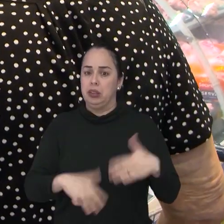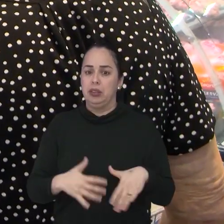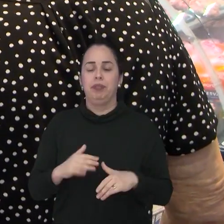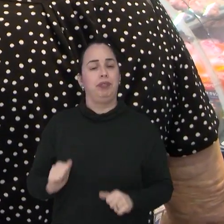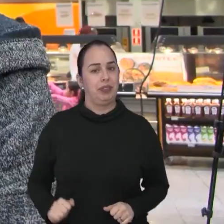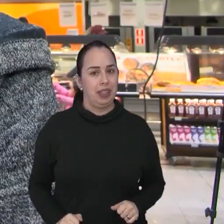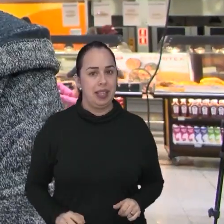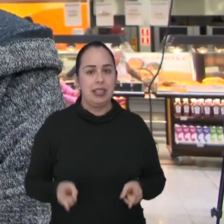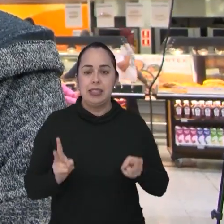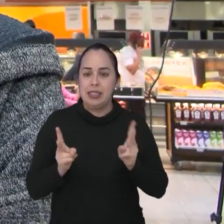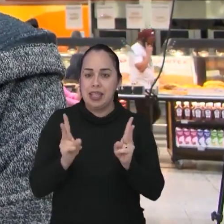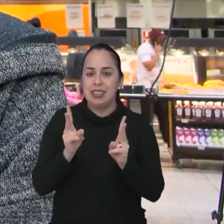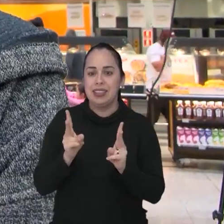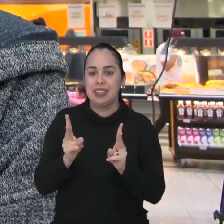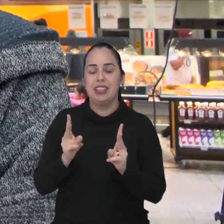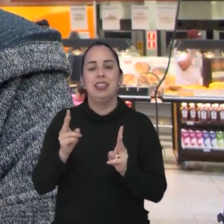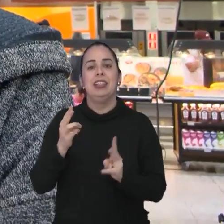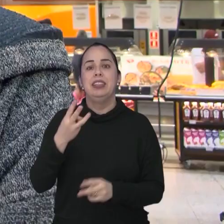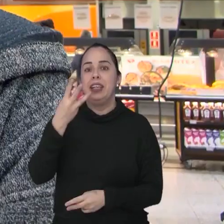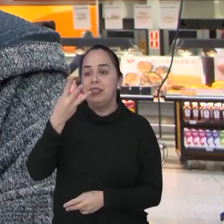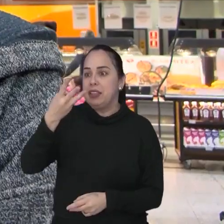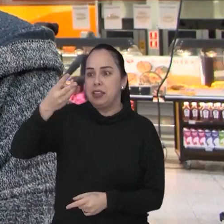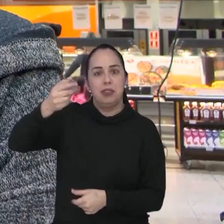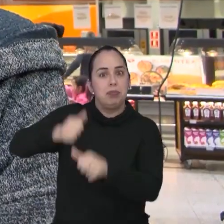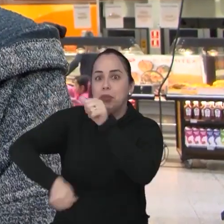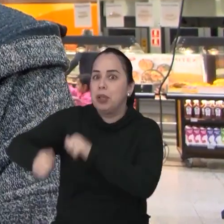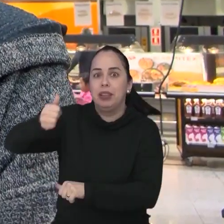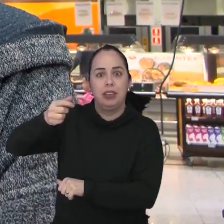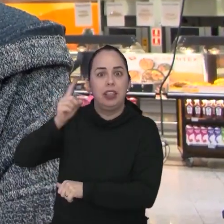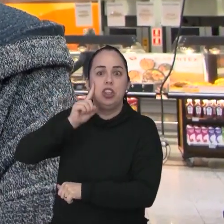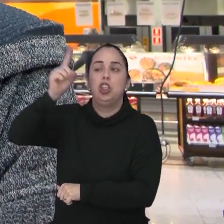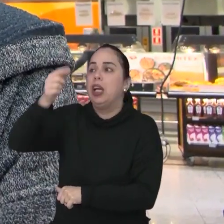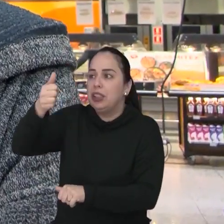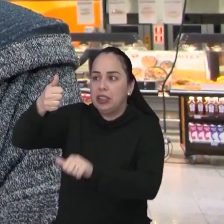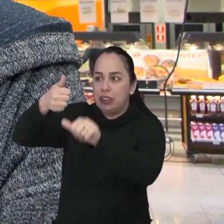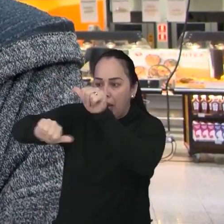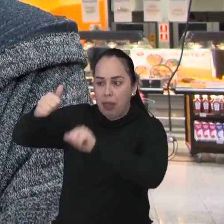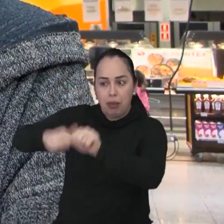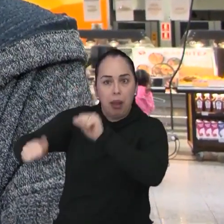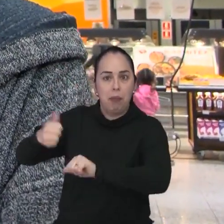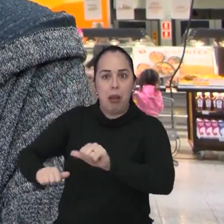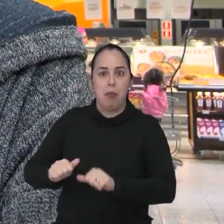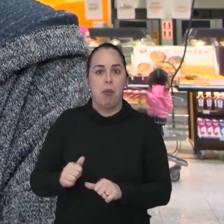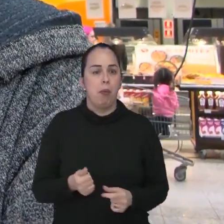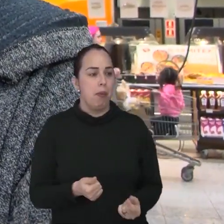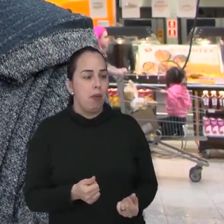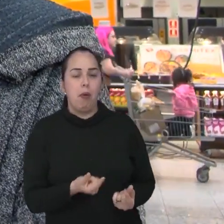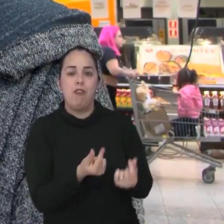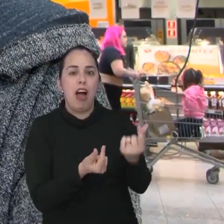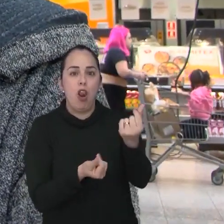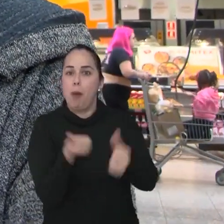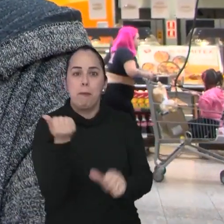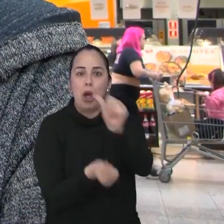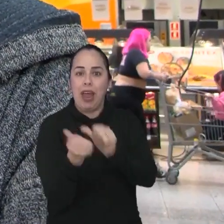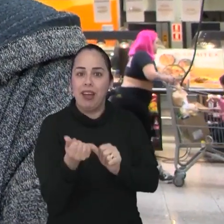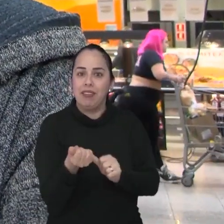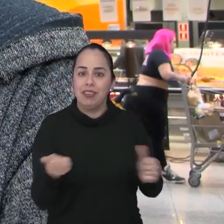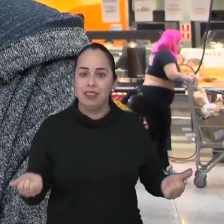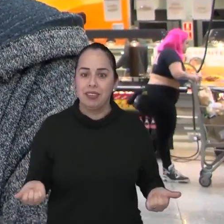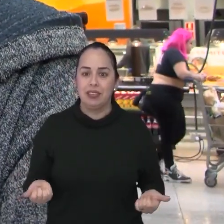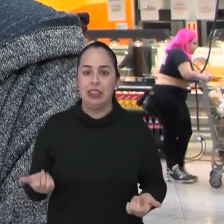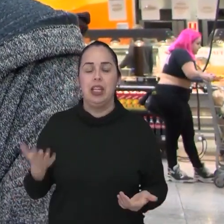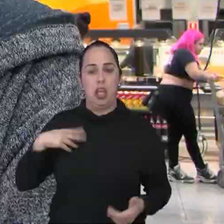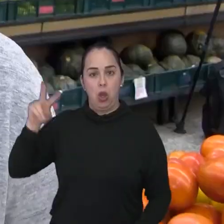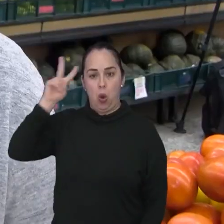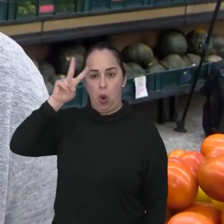dos brasileiros. A correção era 3 vezes ao dia, né? A correção dos preços, né? Então era